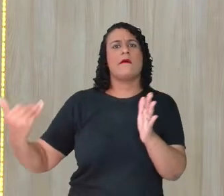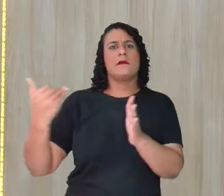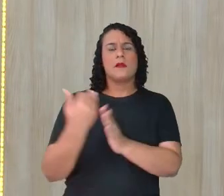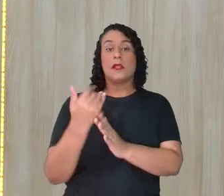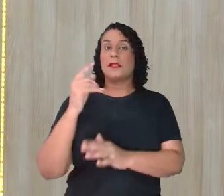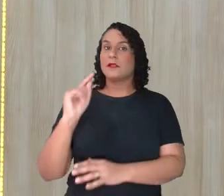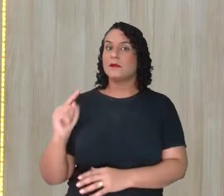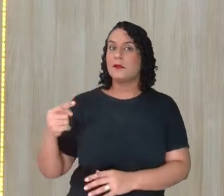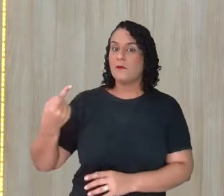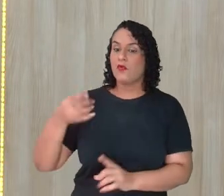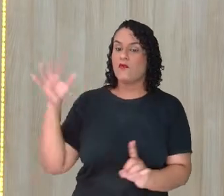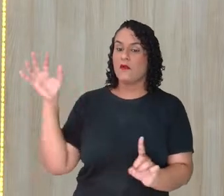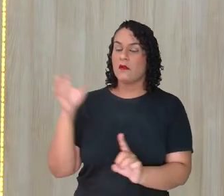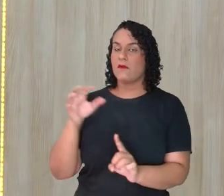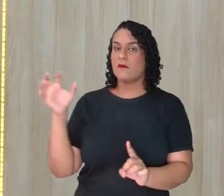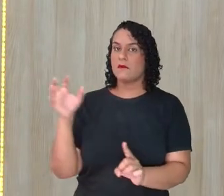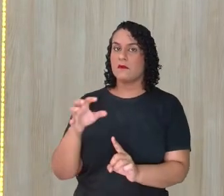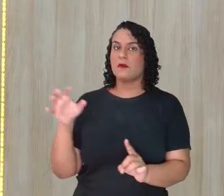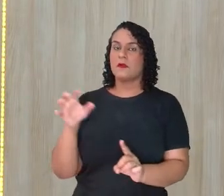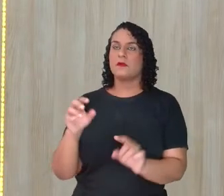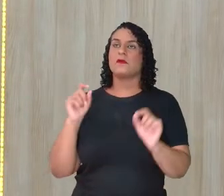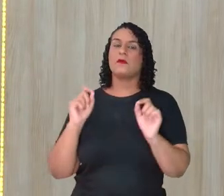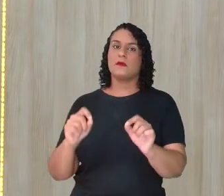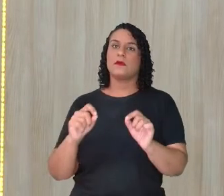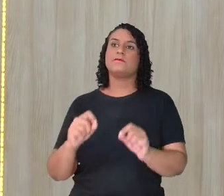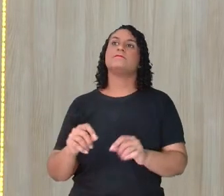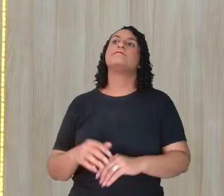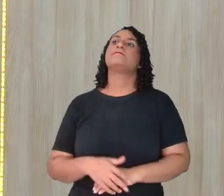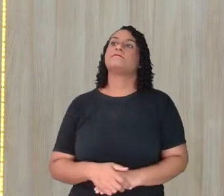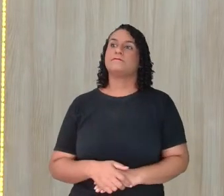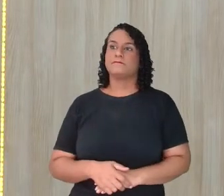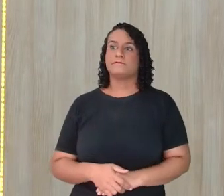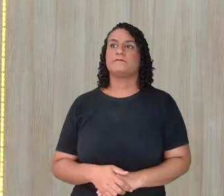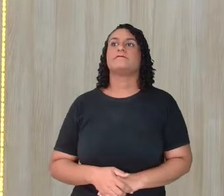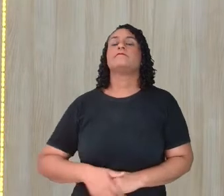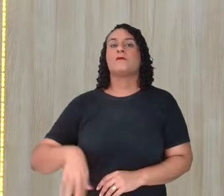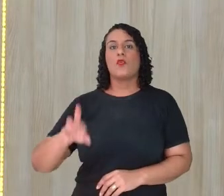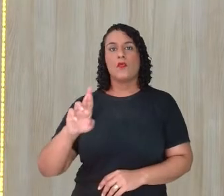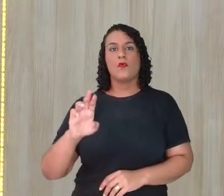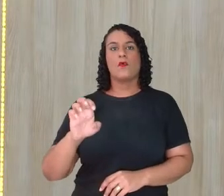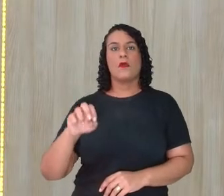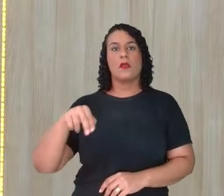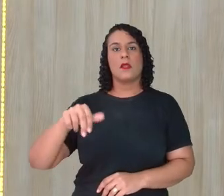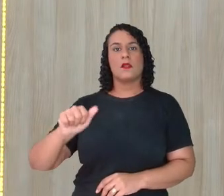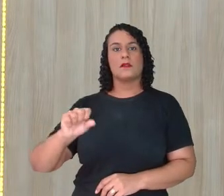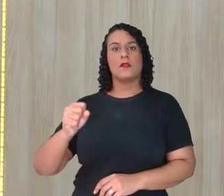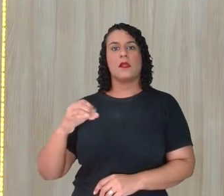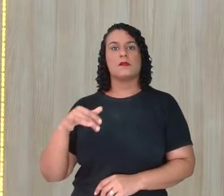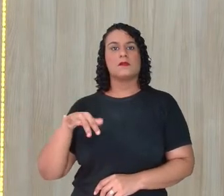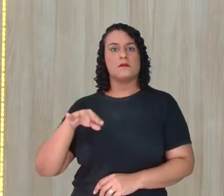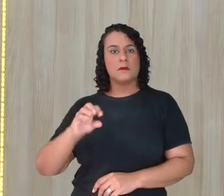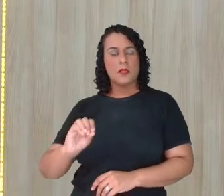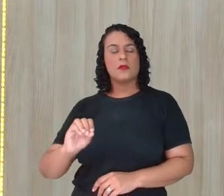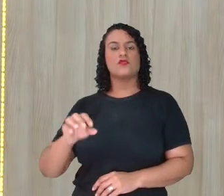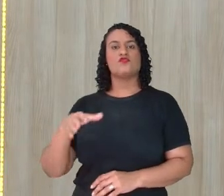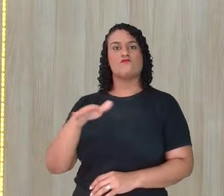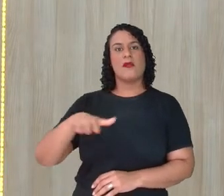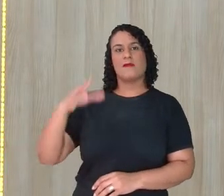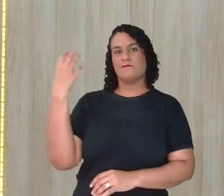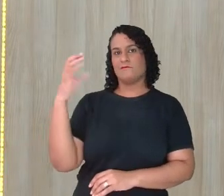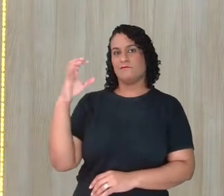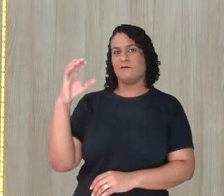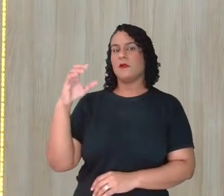na frente, influenciar no que a gente chama de renascimento científico. Então, por meio do renascimento científico, a gente vai